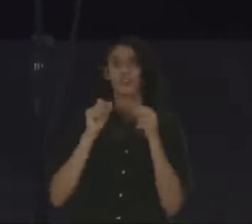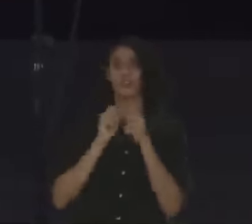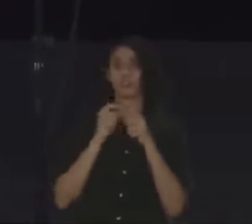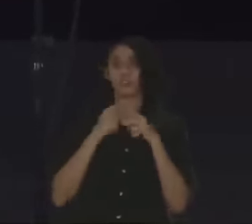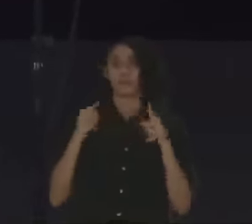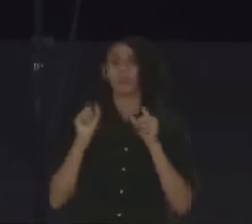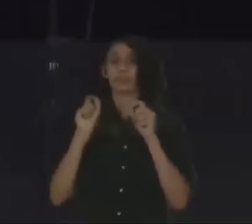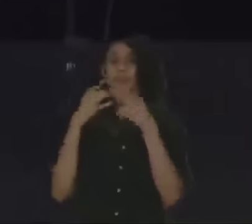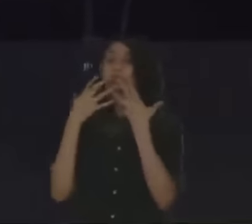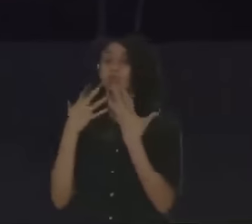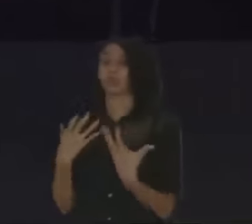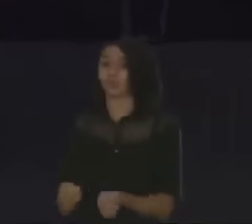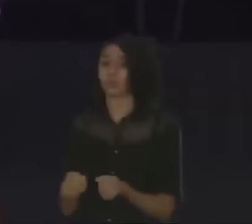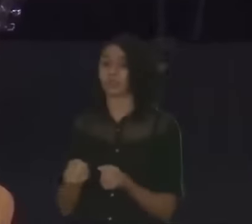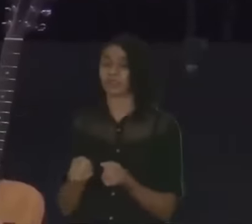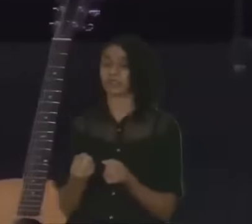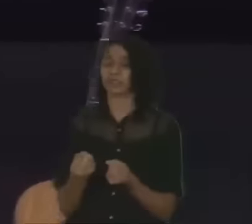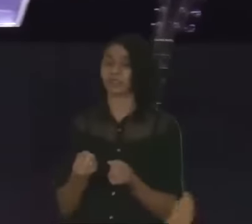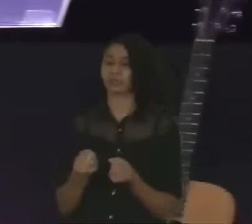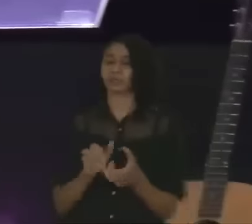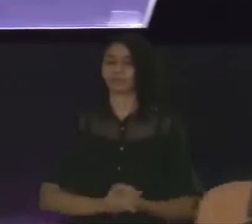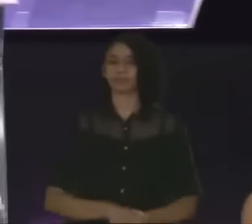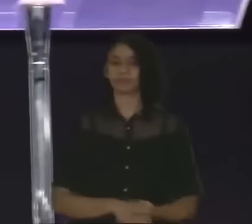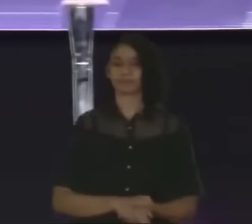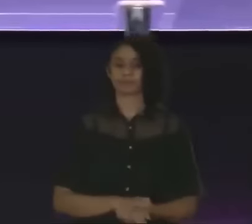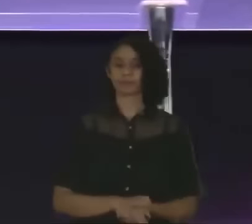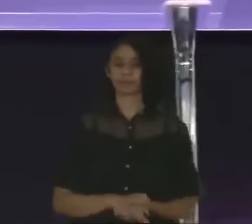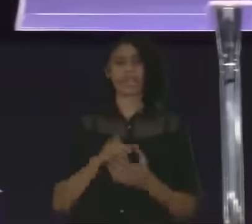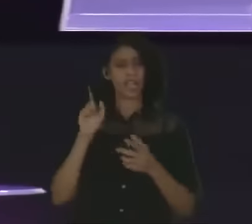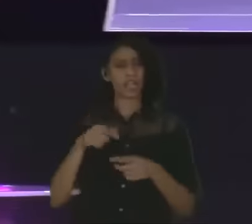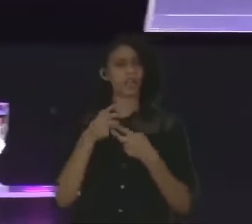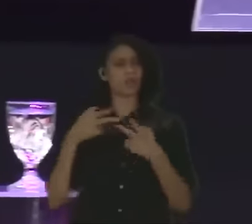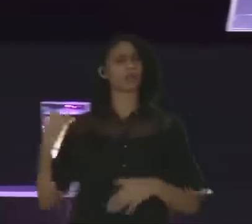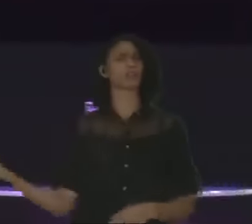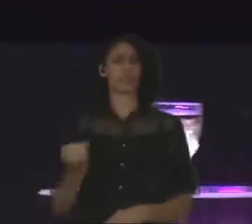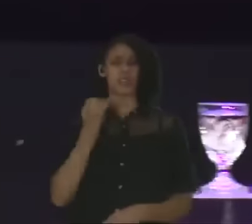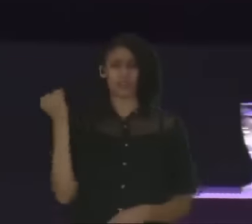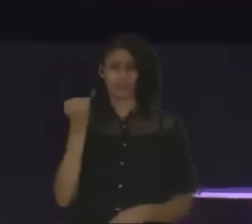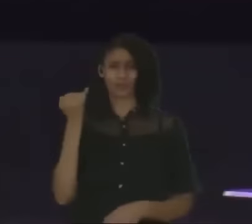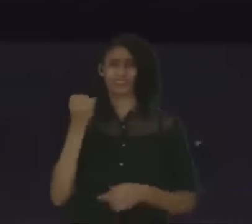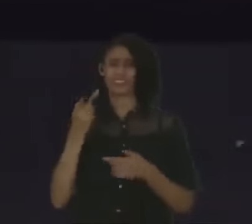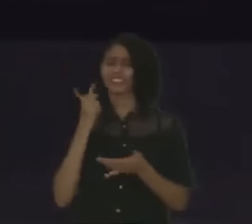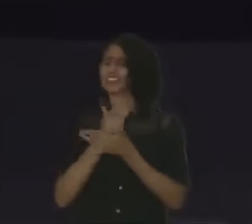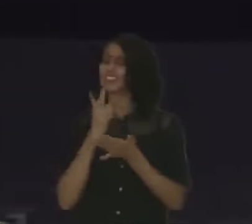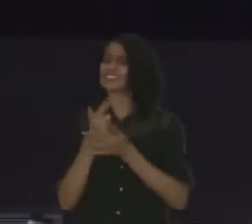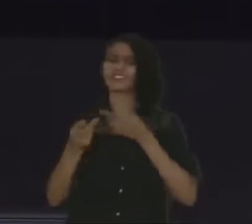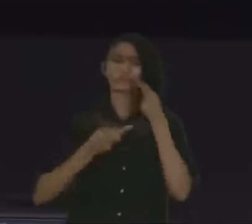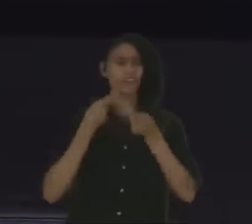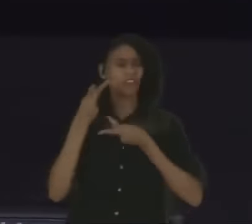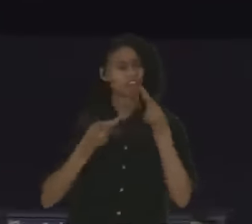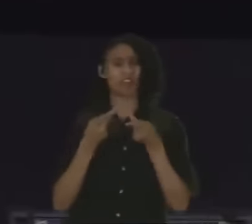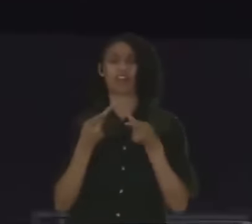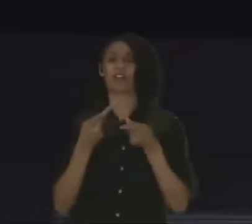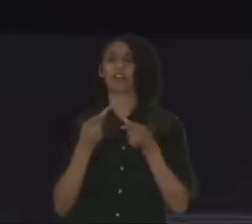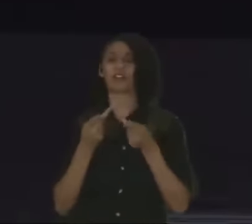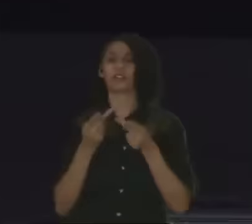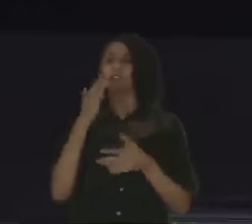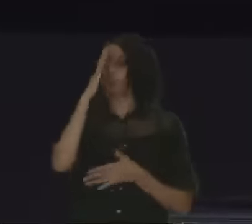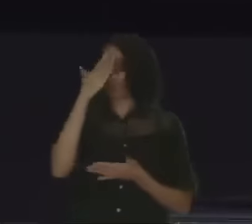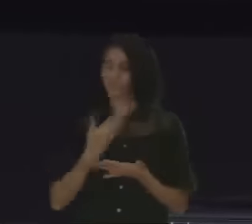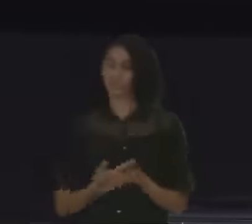uma coisa para mim Esse é um dos pontos mais importantes e que eu mais prego porque eu acredito que muitas pessoas